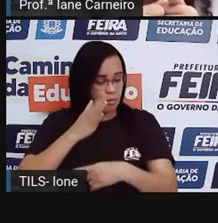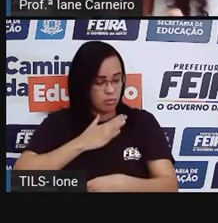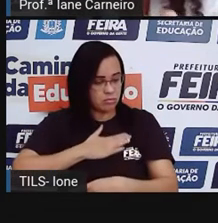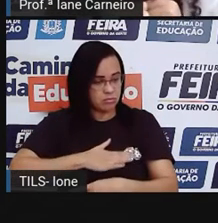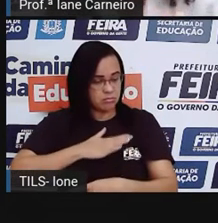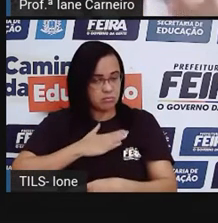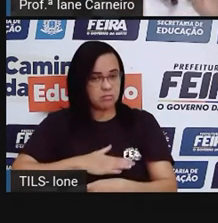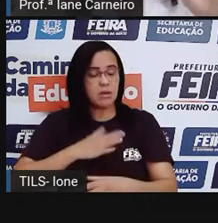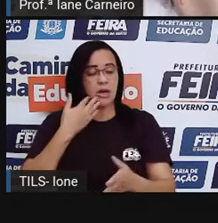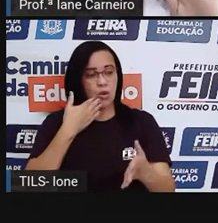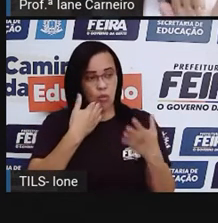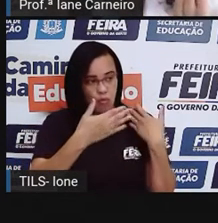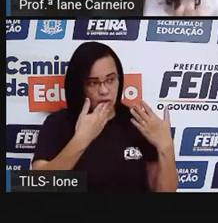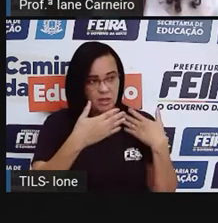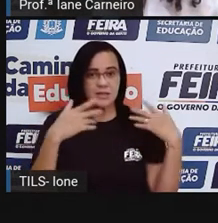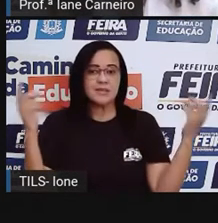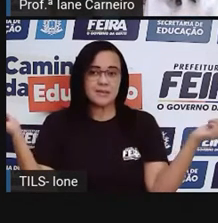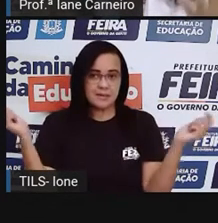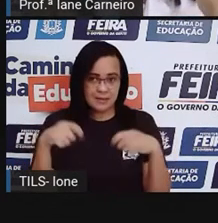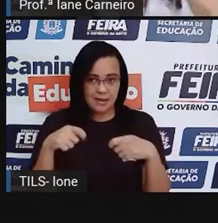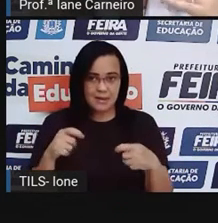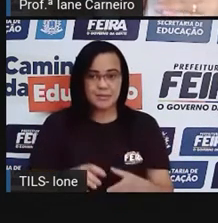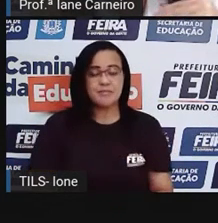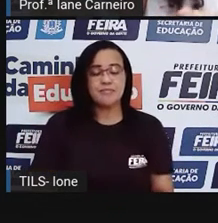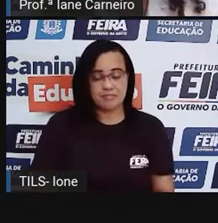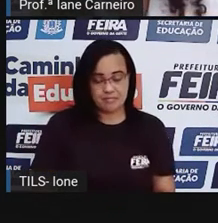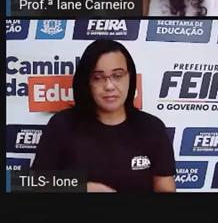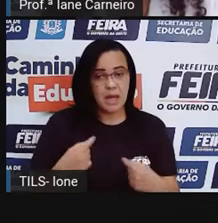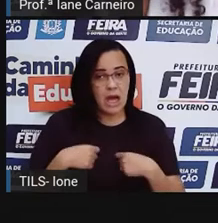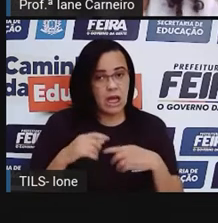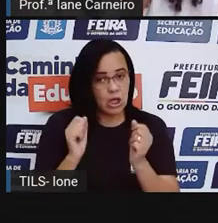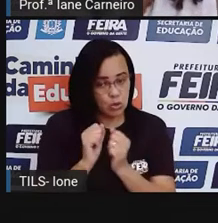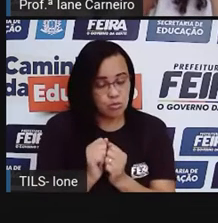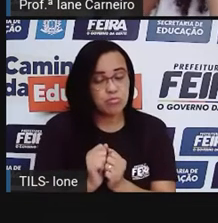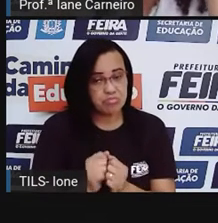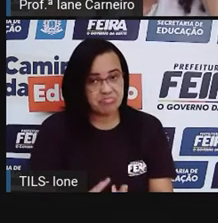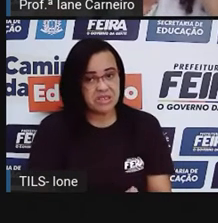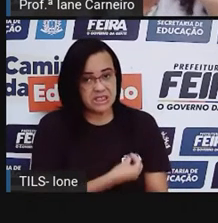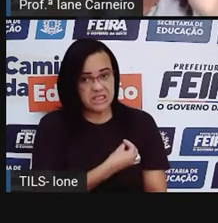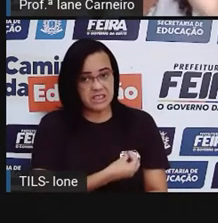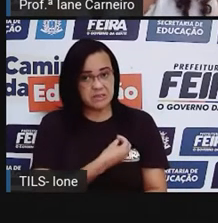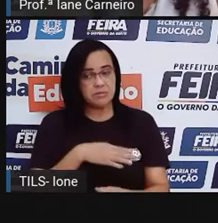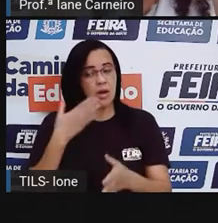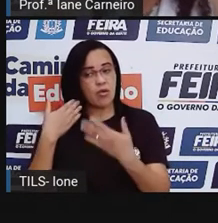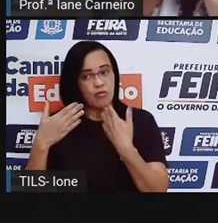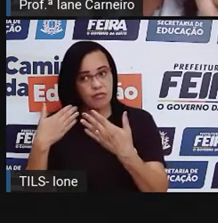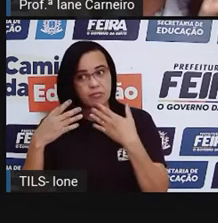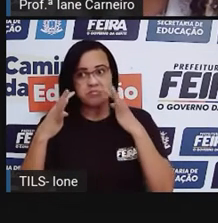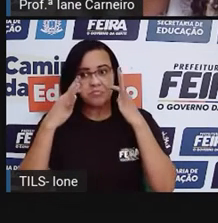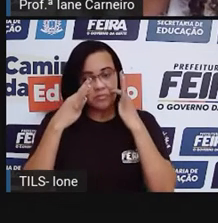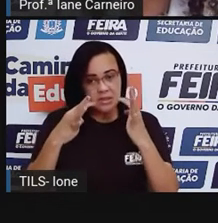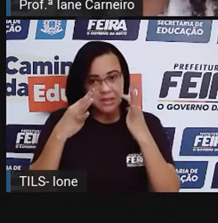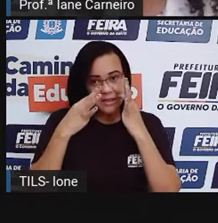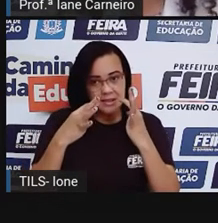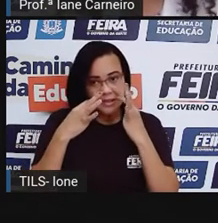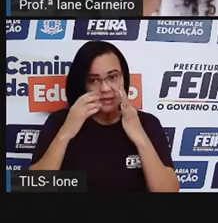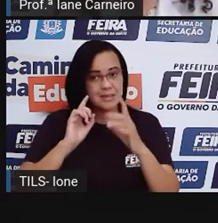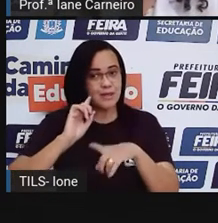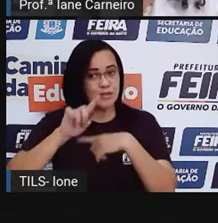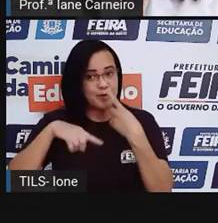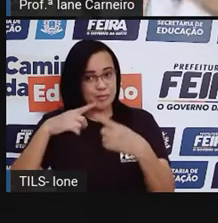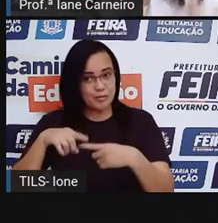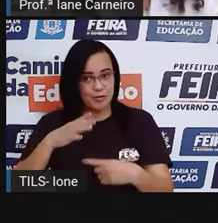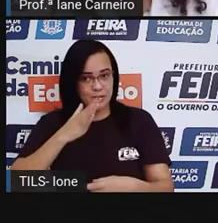conversa, tá bom? Quando você quiser conversar, eu estou aqui para te ouvir. E ó, espera ela se